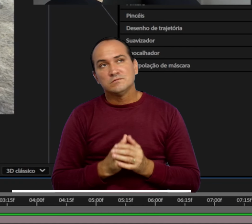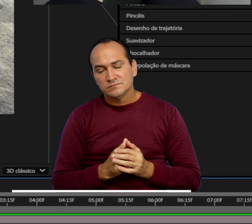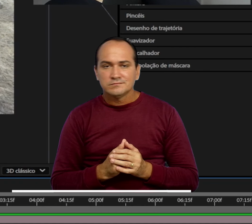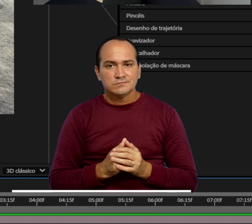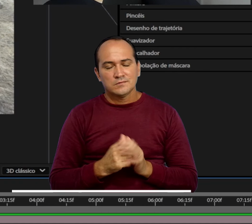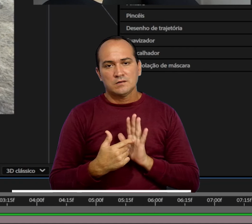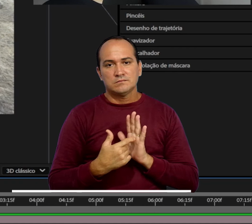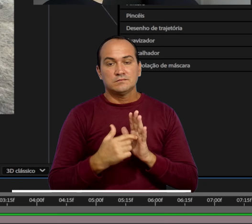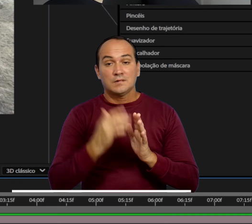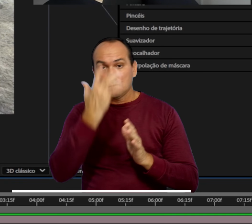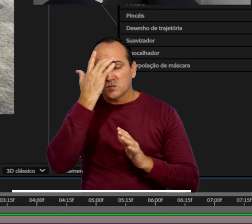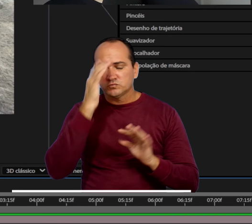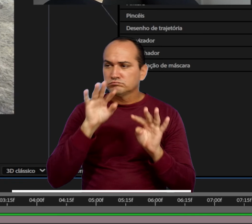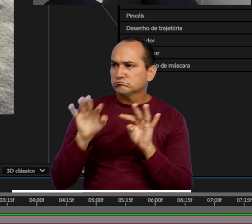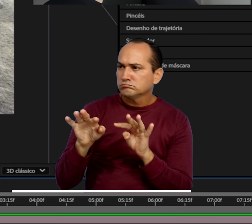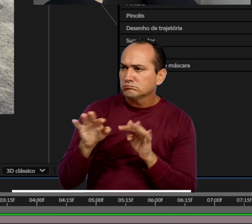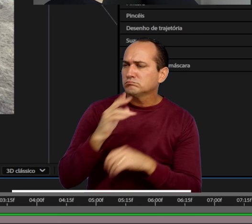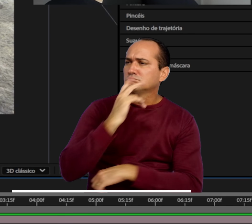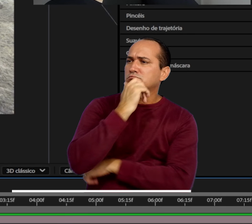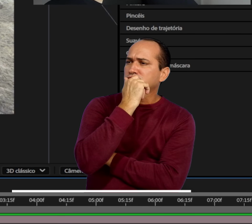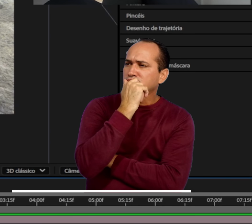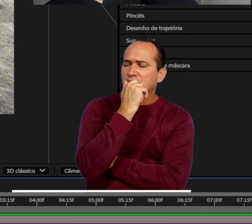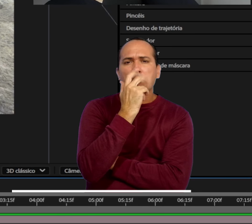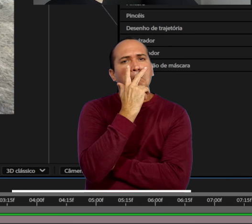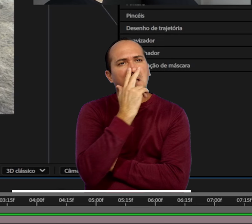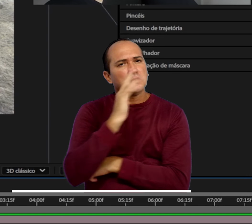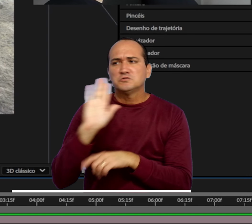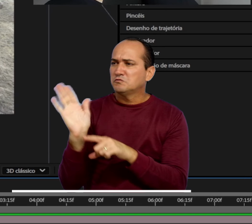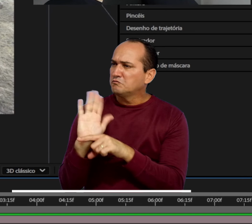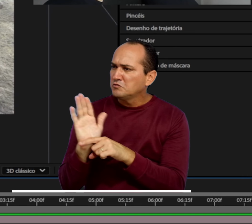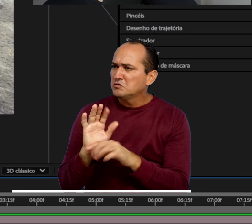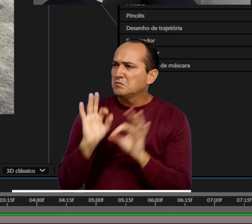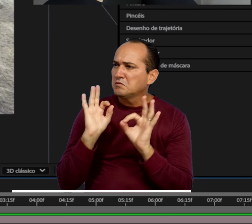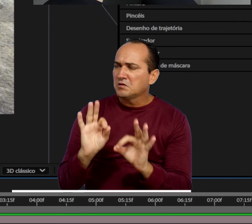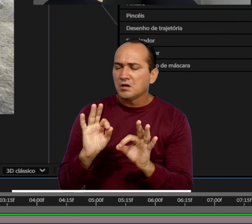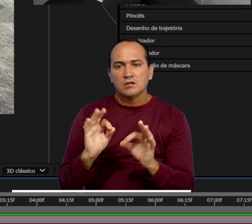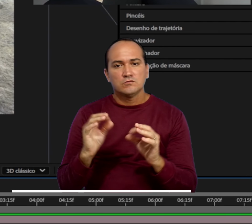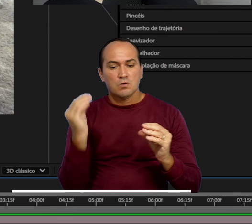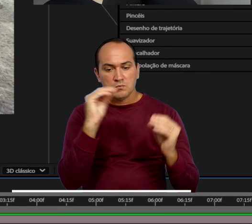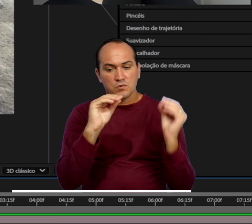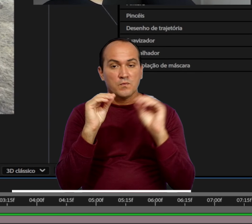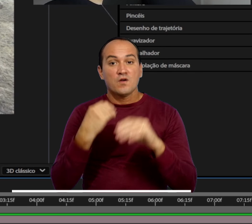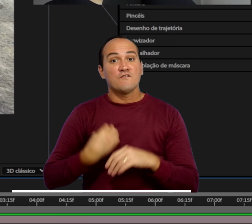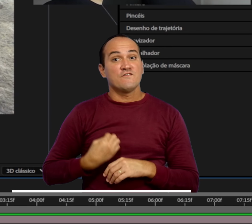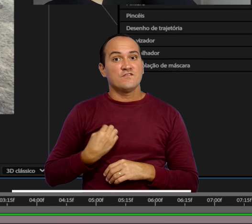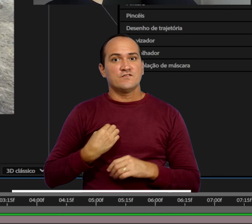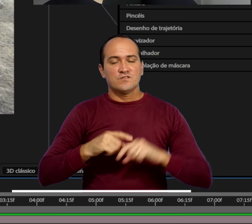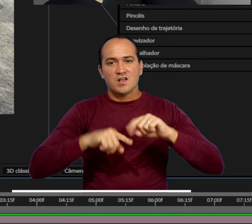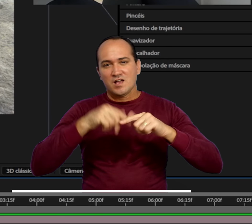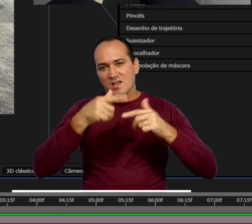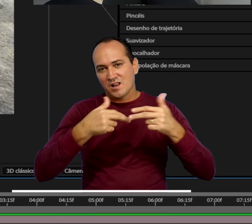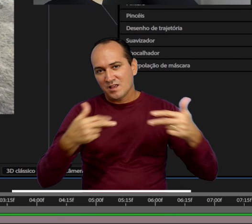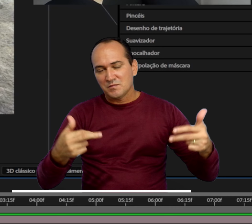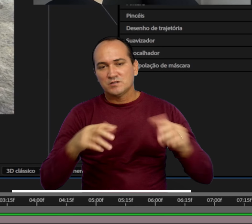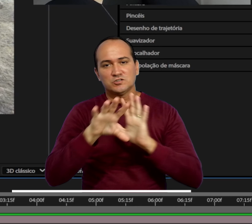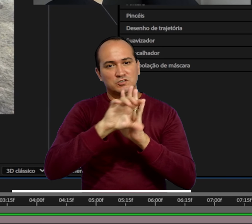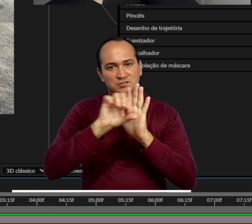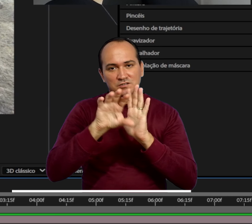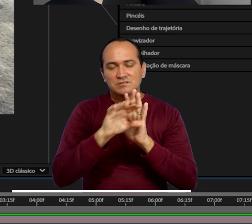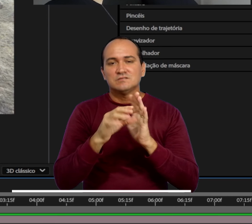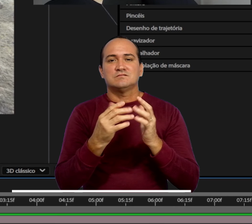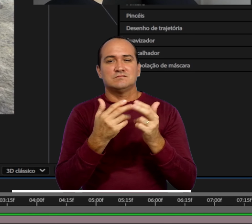fotos, para passar para o espectador uma sensação de que isso seja vídeo, eu vou inserir aqui alguns elementos vivos, digamos assim, né?